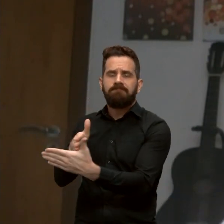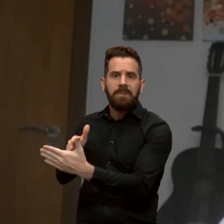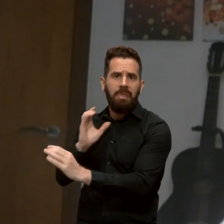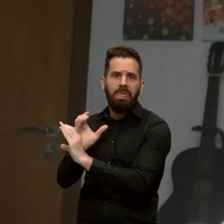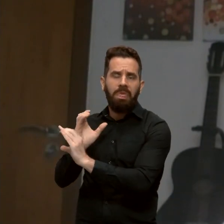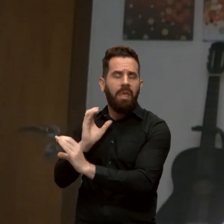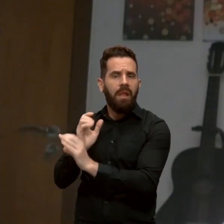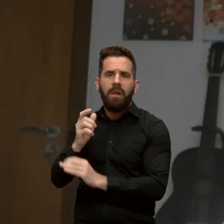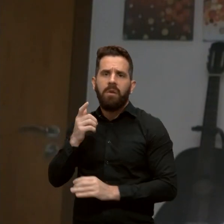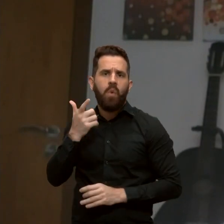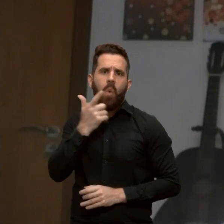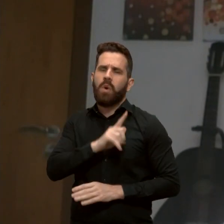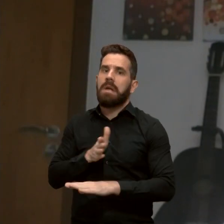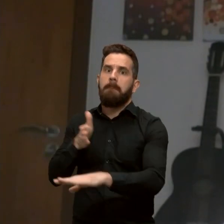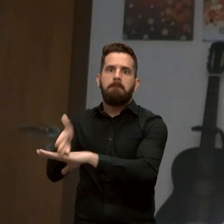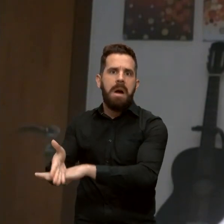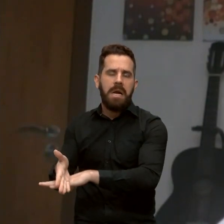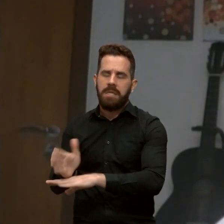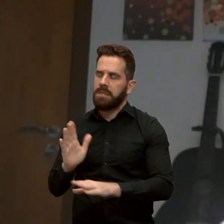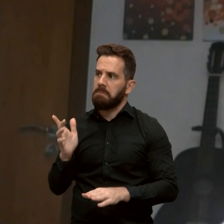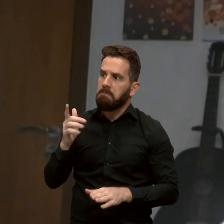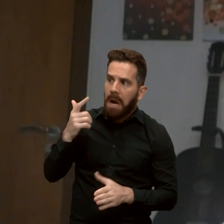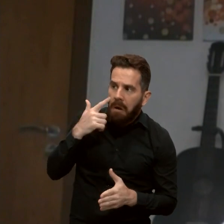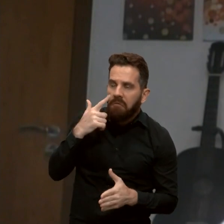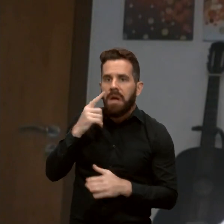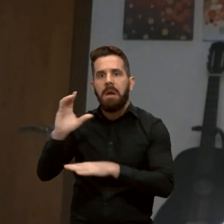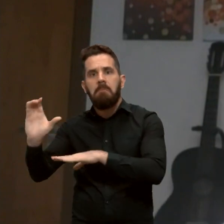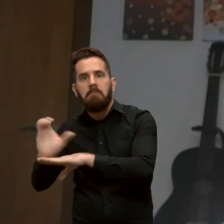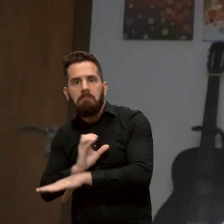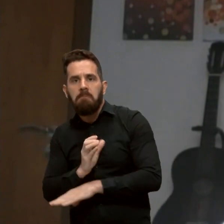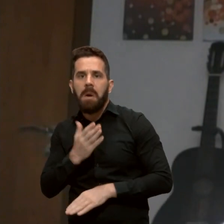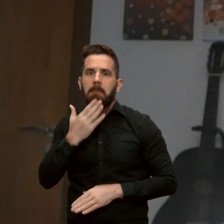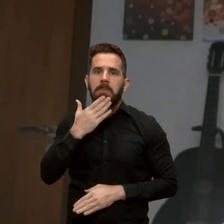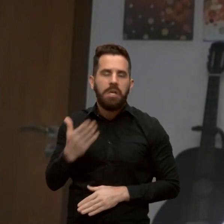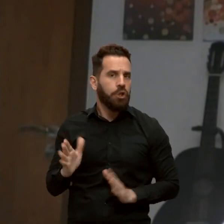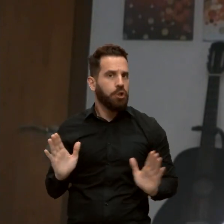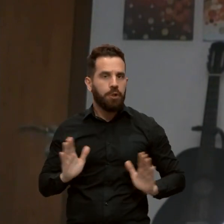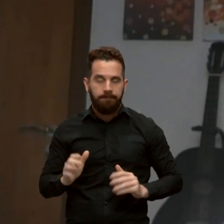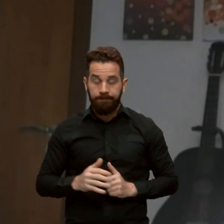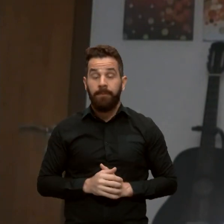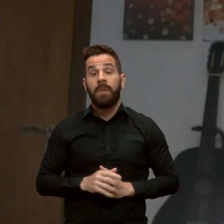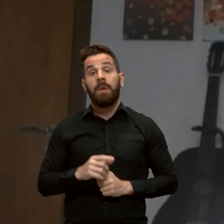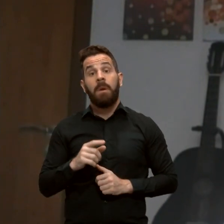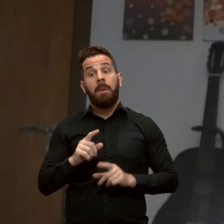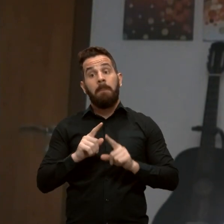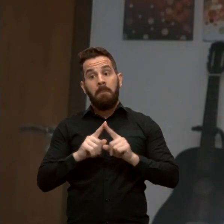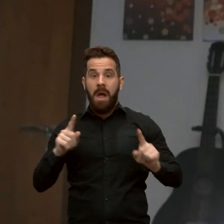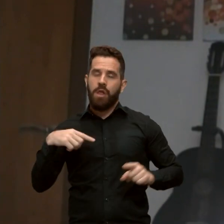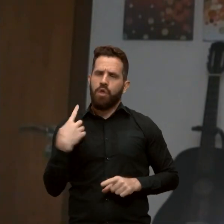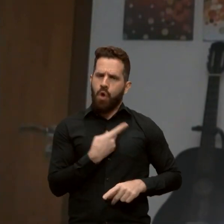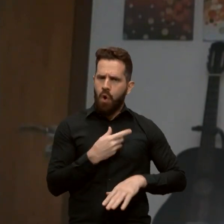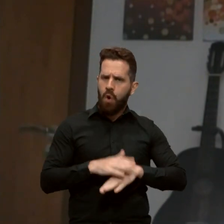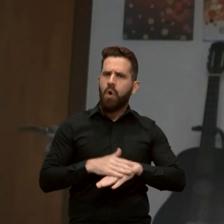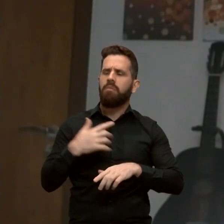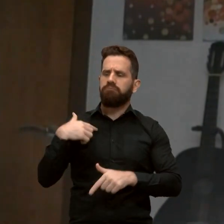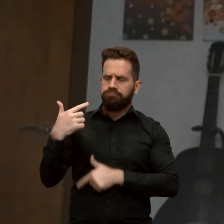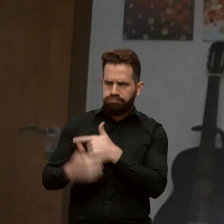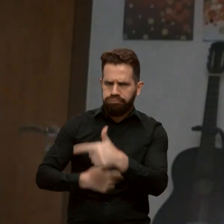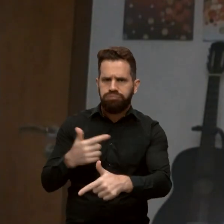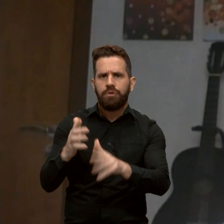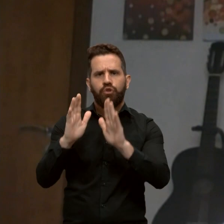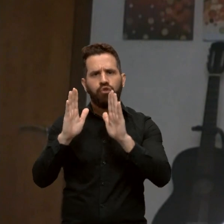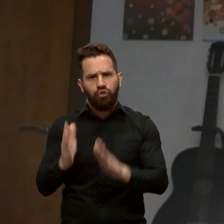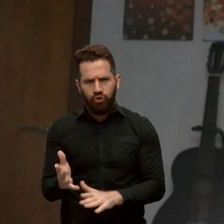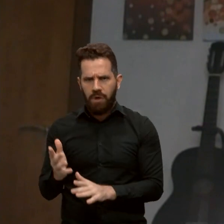né? Então, um dos trabalhos que a gente vem desenvolvendo ao longo do tempo, né, é justamente